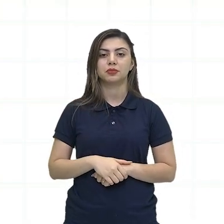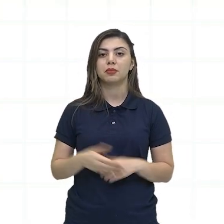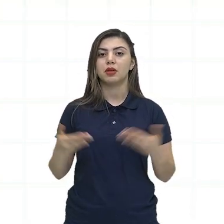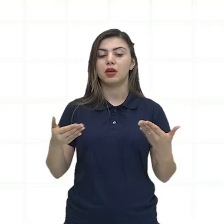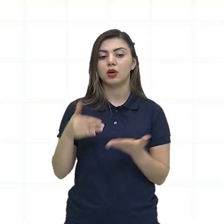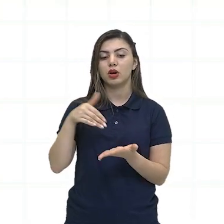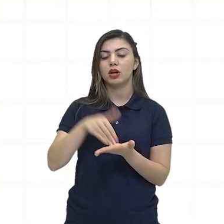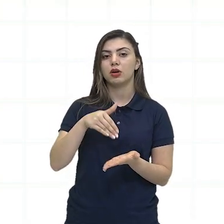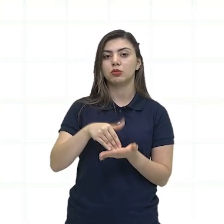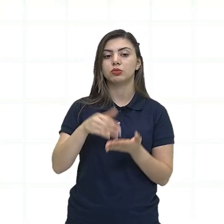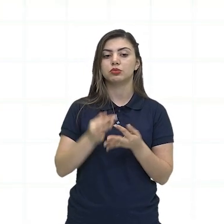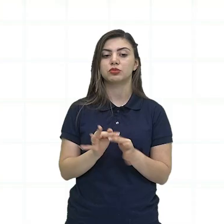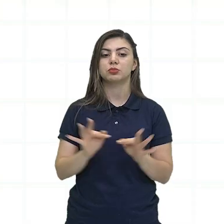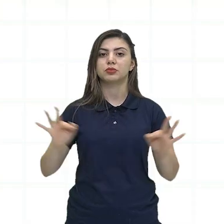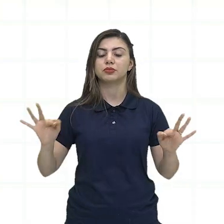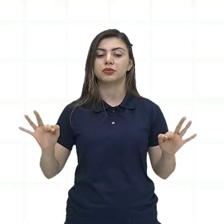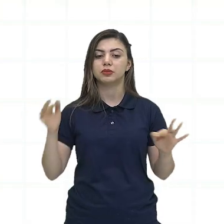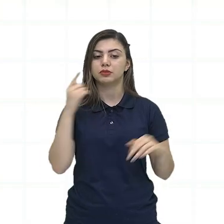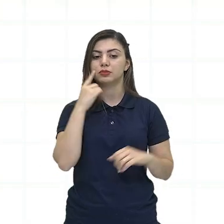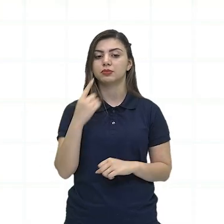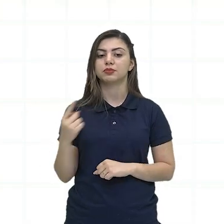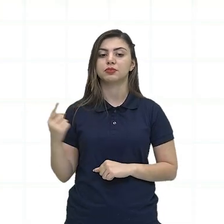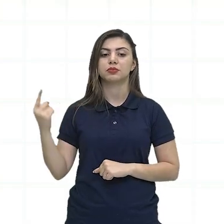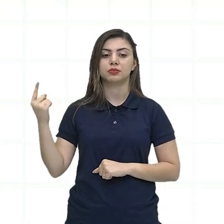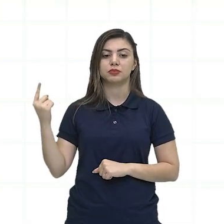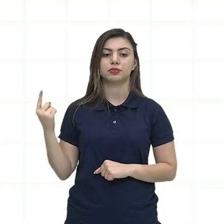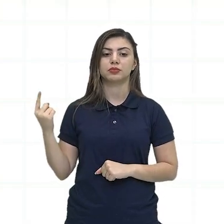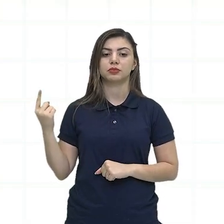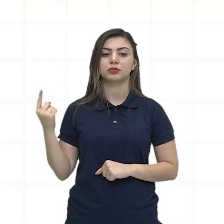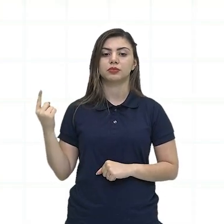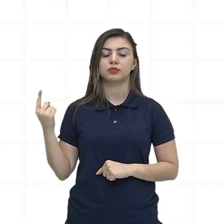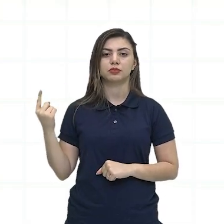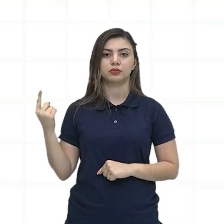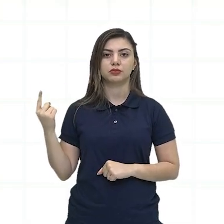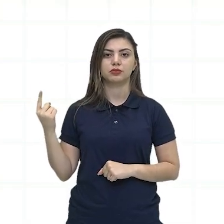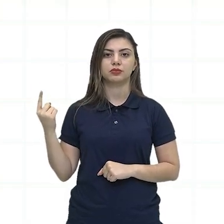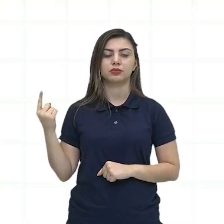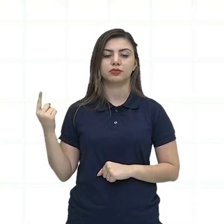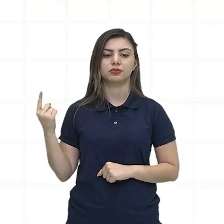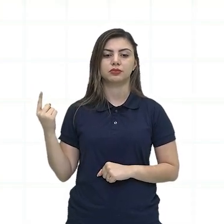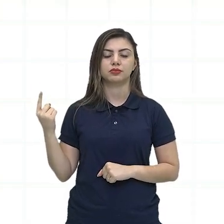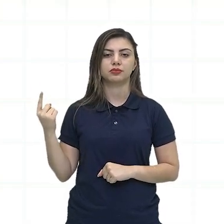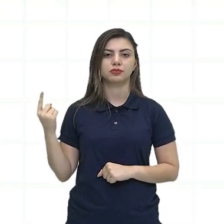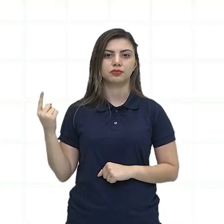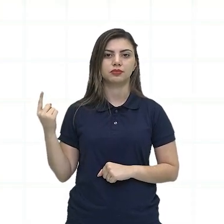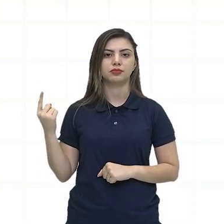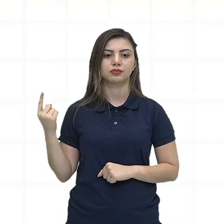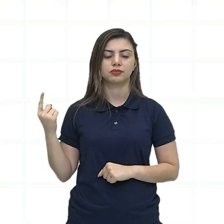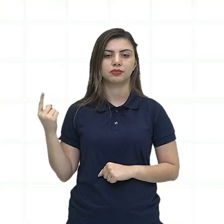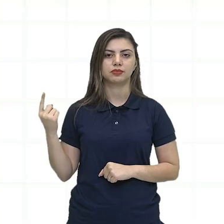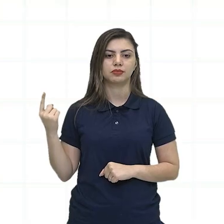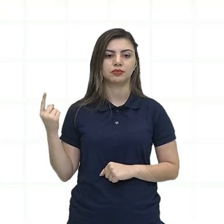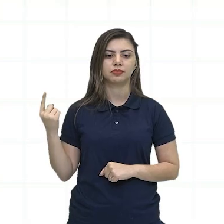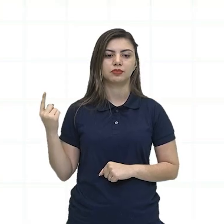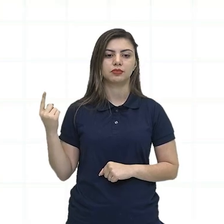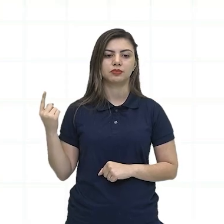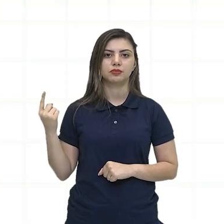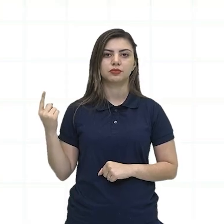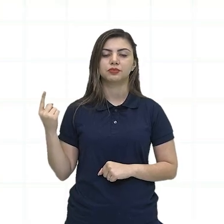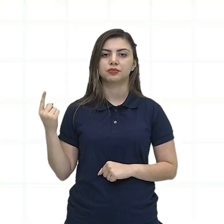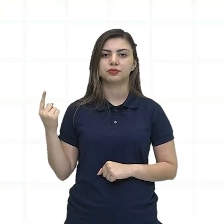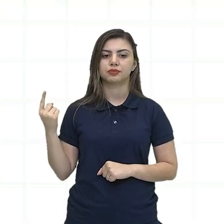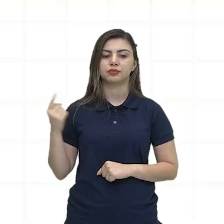a última aqui, essa última frase, I never drink coffee.